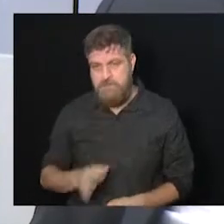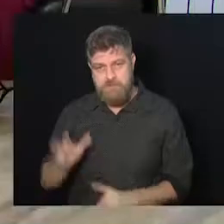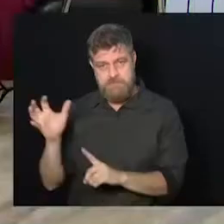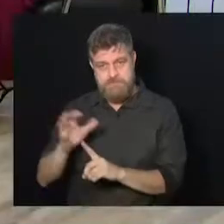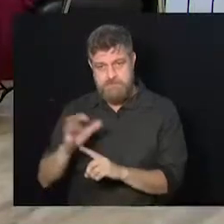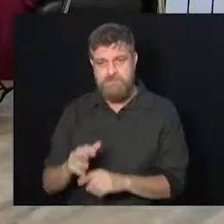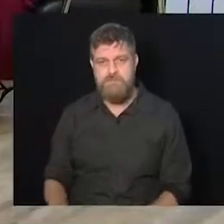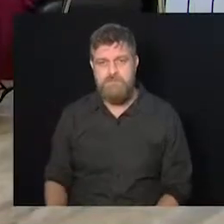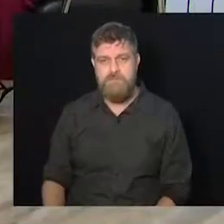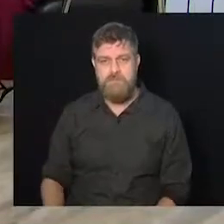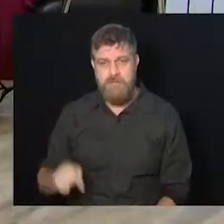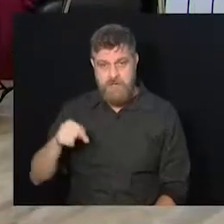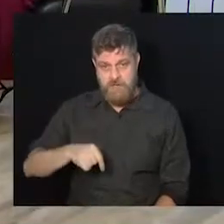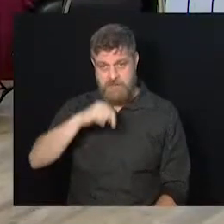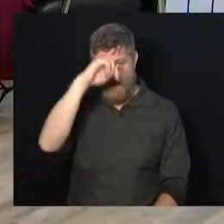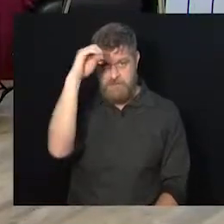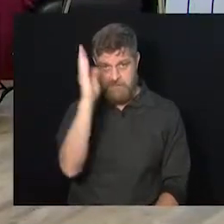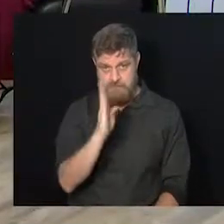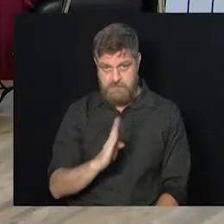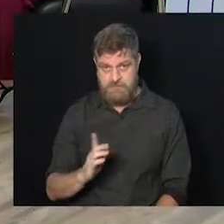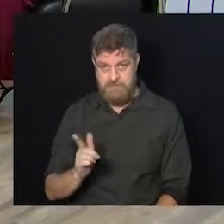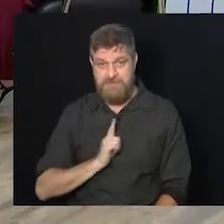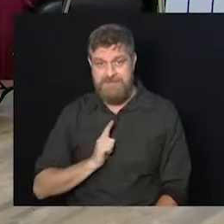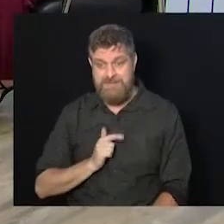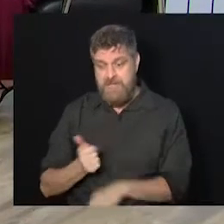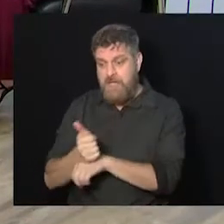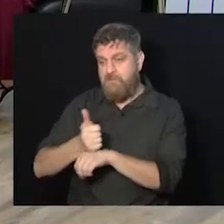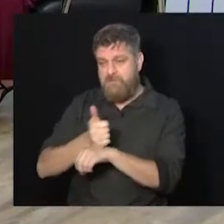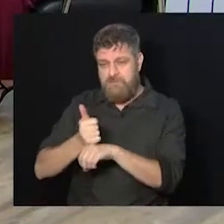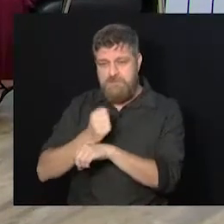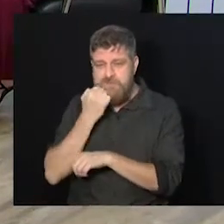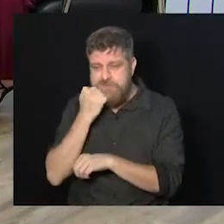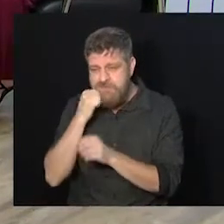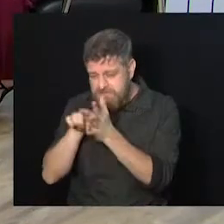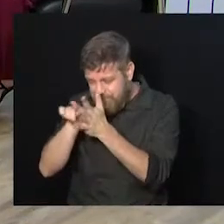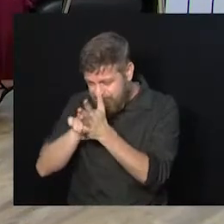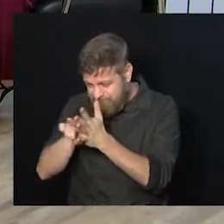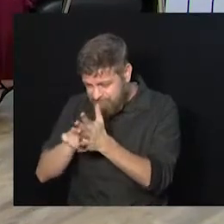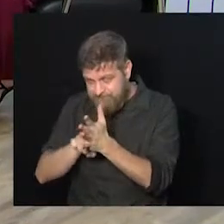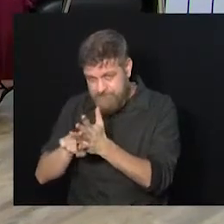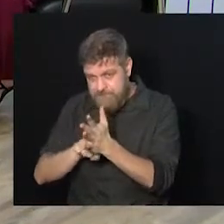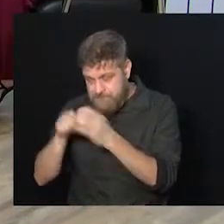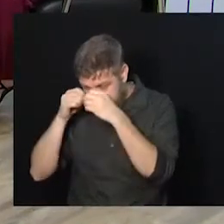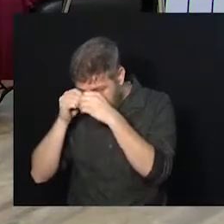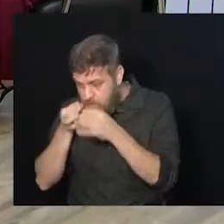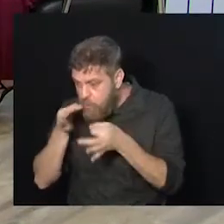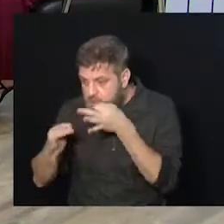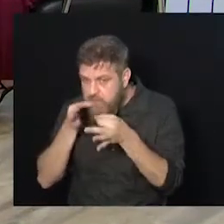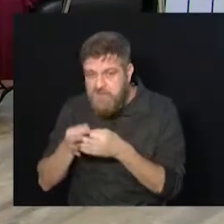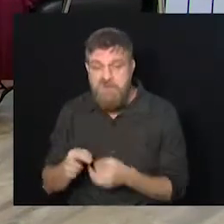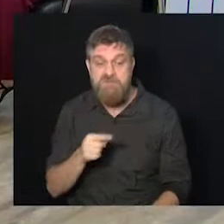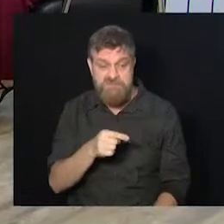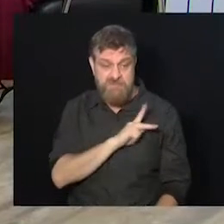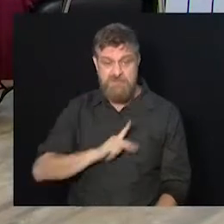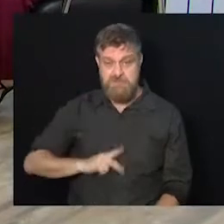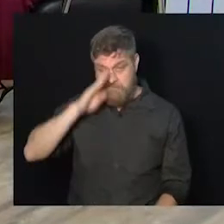nós temos também no Brasil grandes cientistas que não estão sendo ouvidos, né? Eu